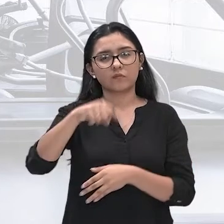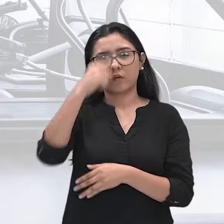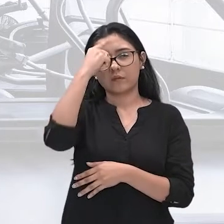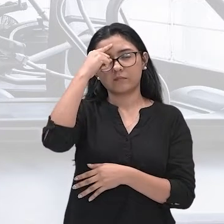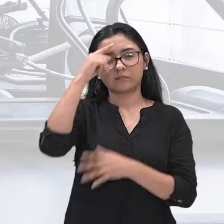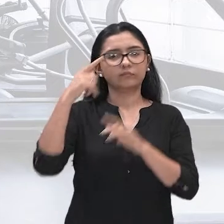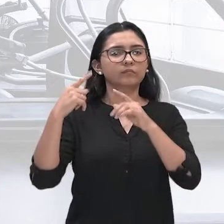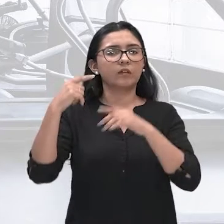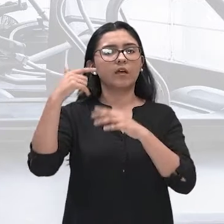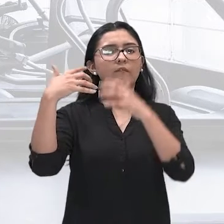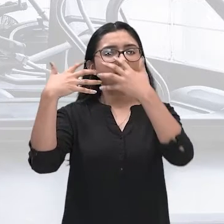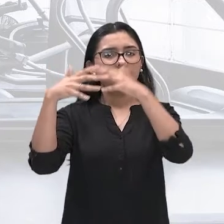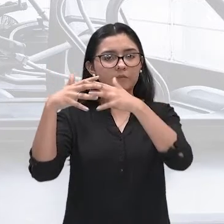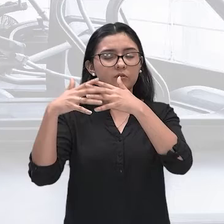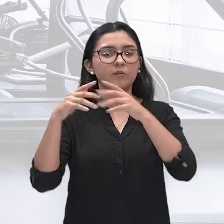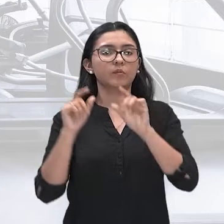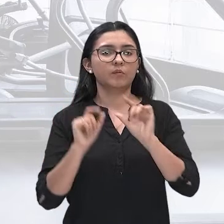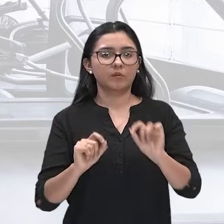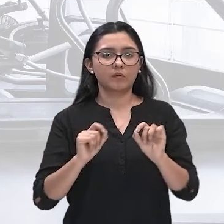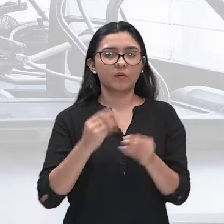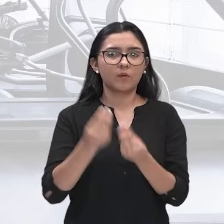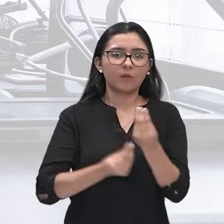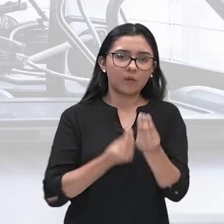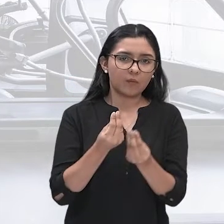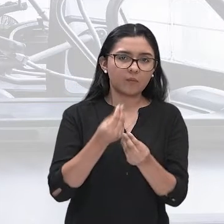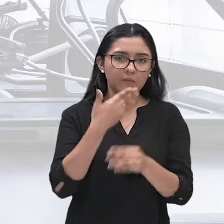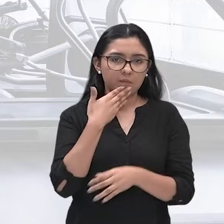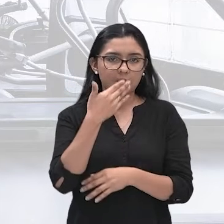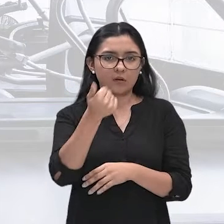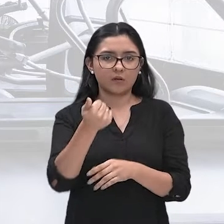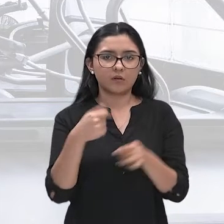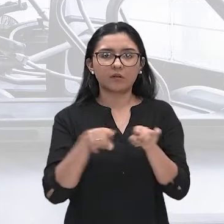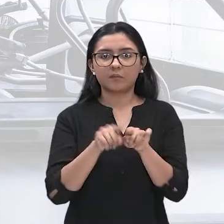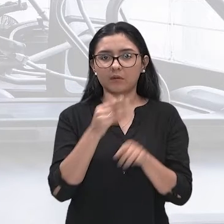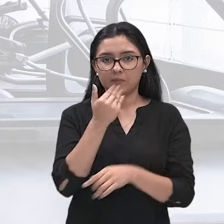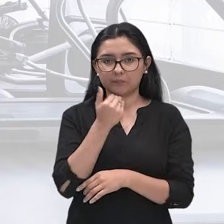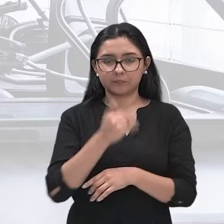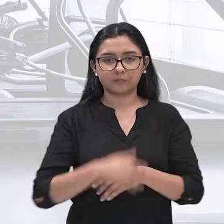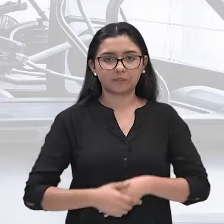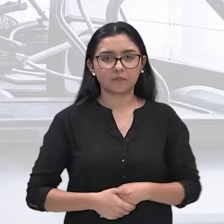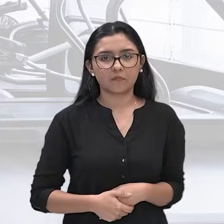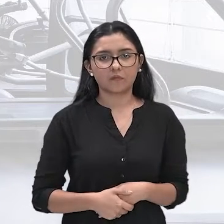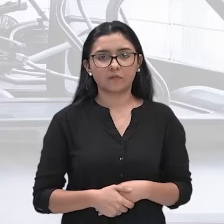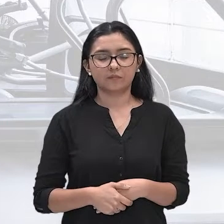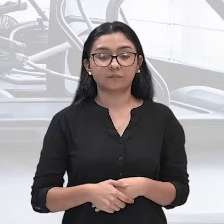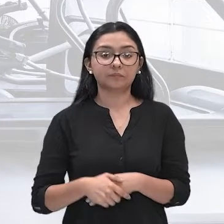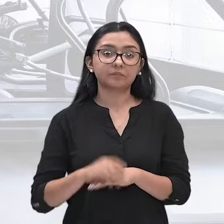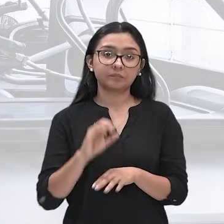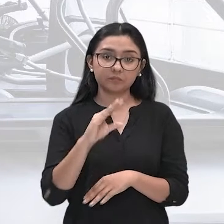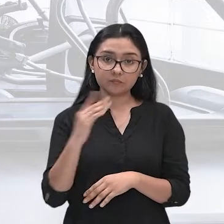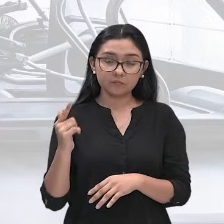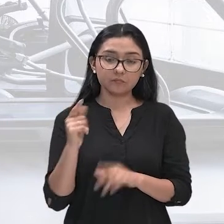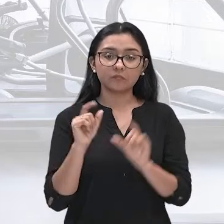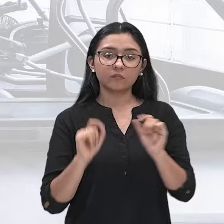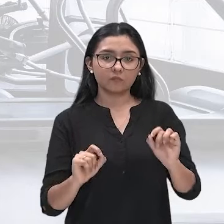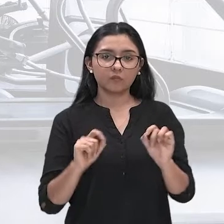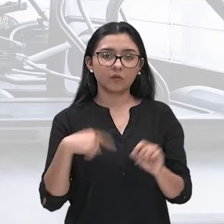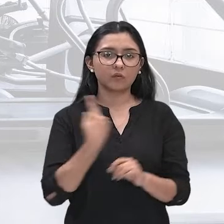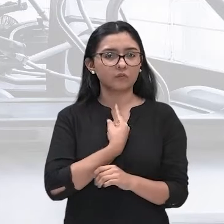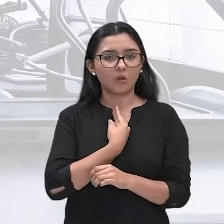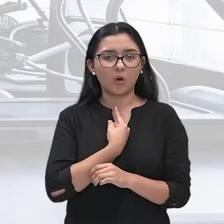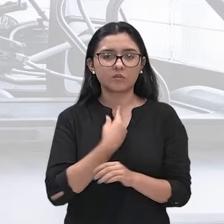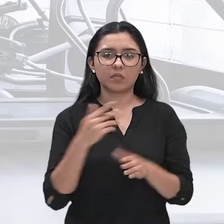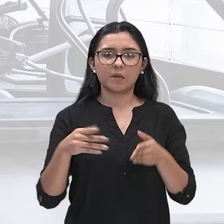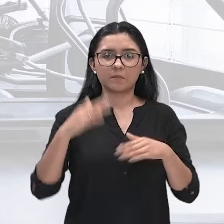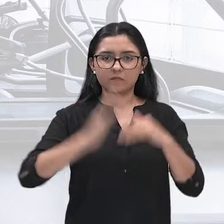mais nessa sua maneira aí de se alimentar. É claro que aqui a gente não está sendo